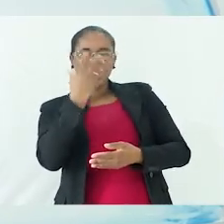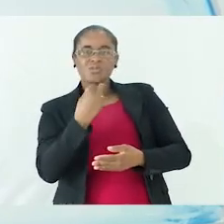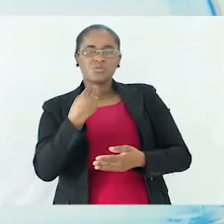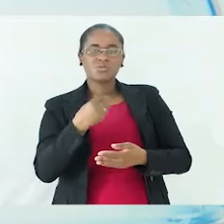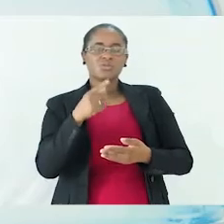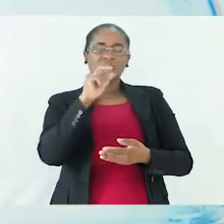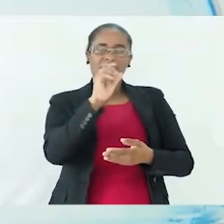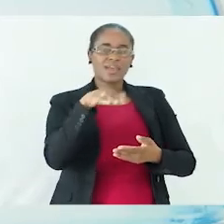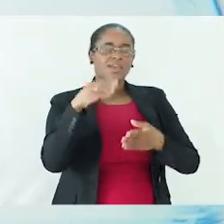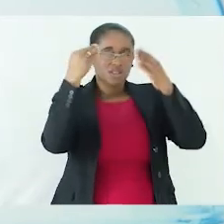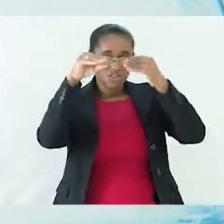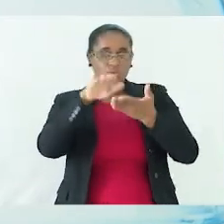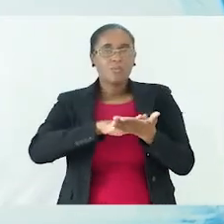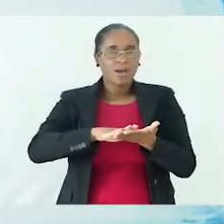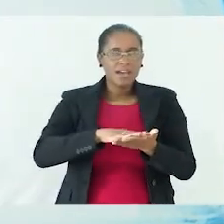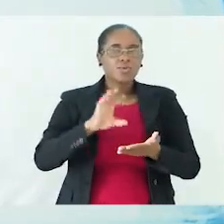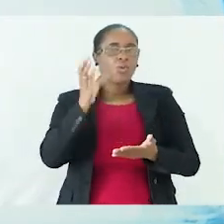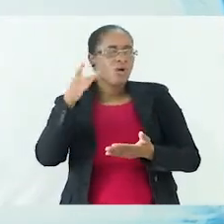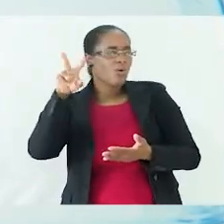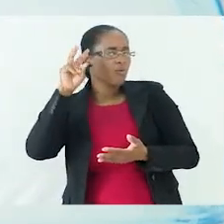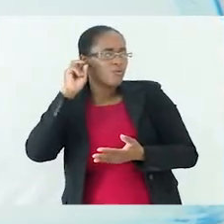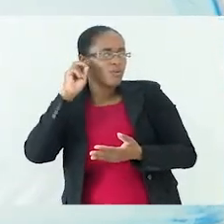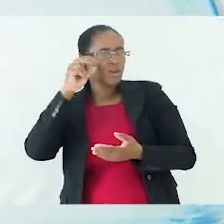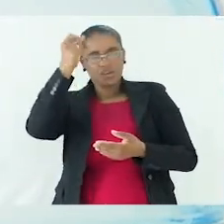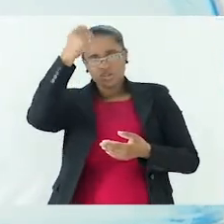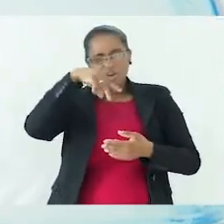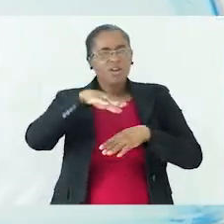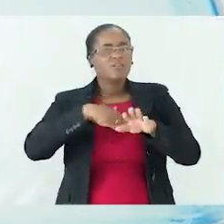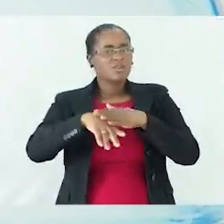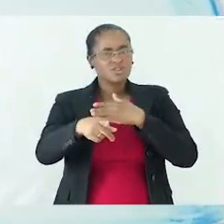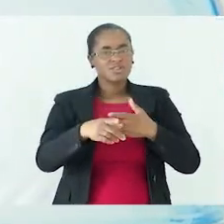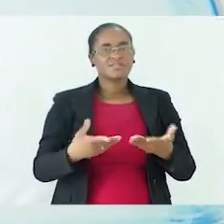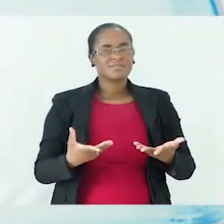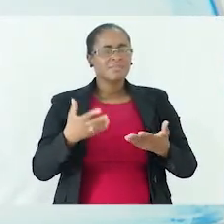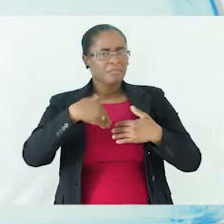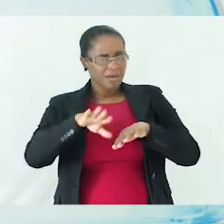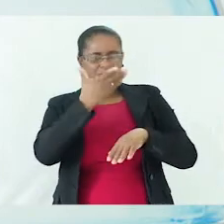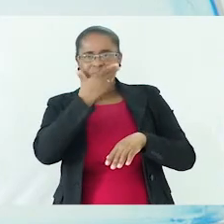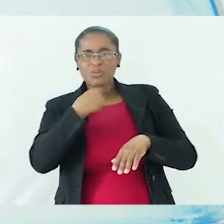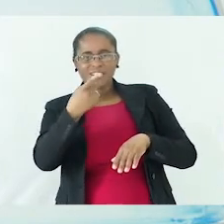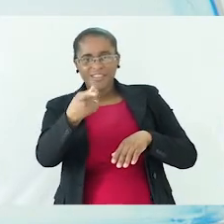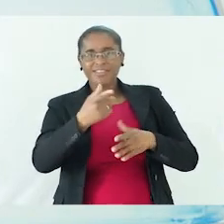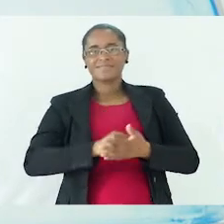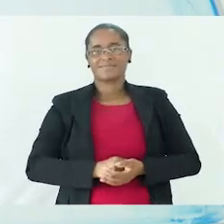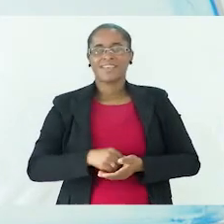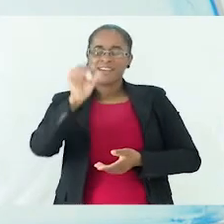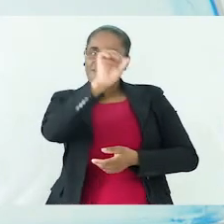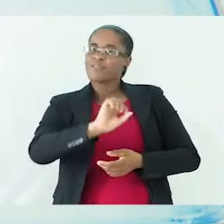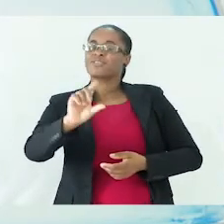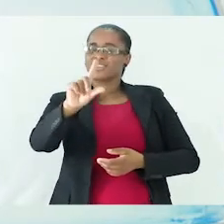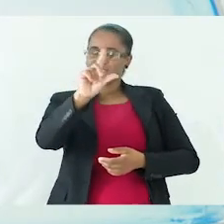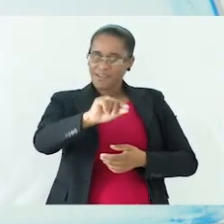que são filhos de rei. Então, todos os filhos de rei são príncipes, mas cada príncipe tem seu próprio nome. É